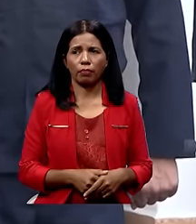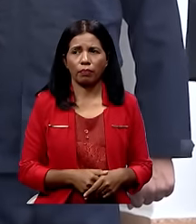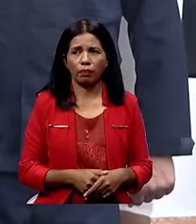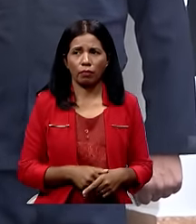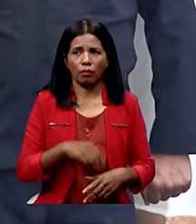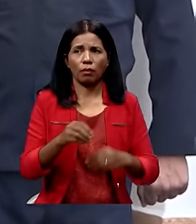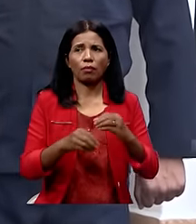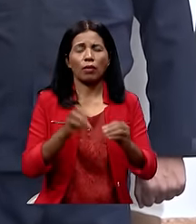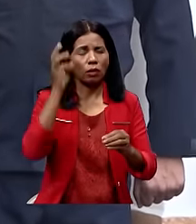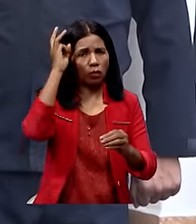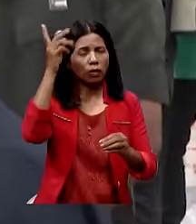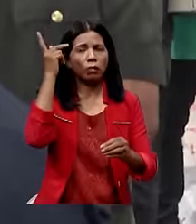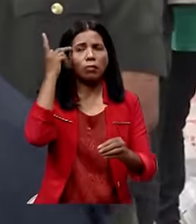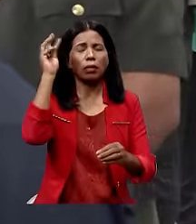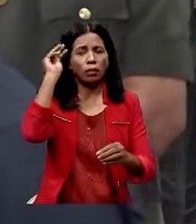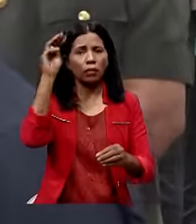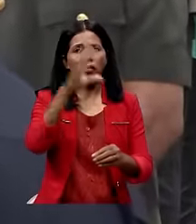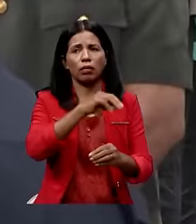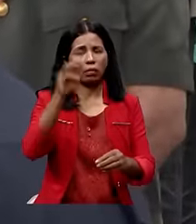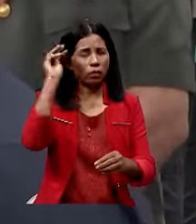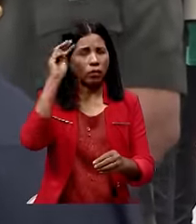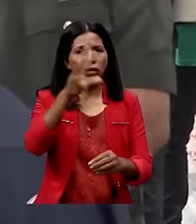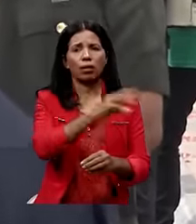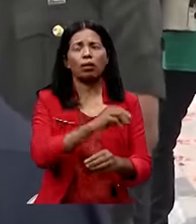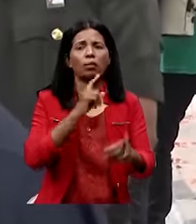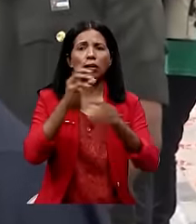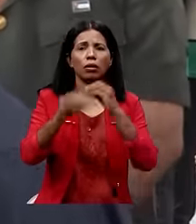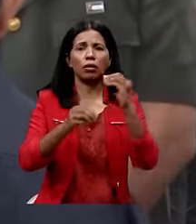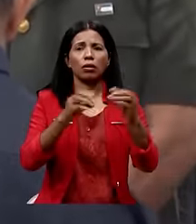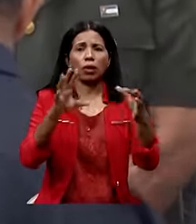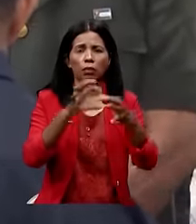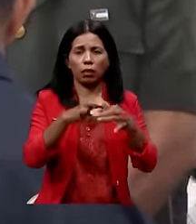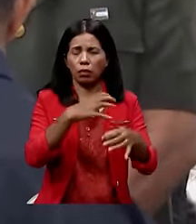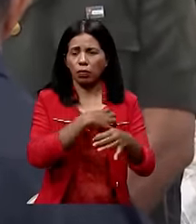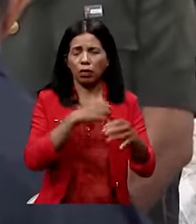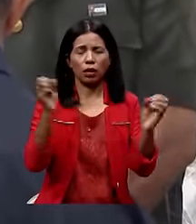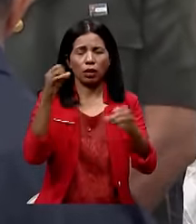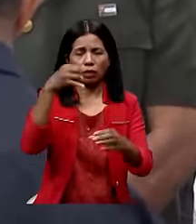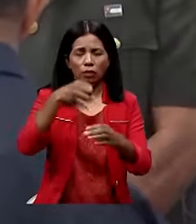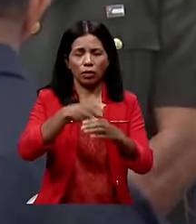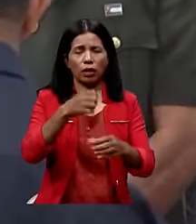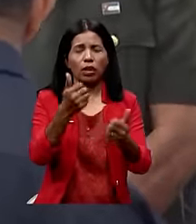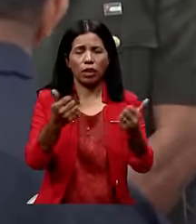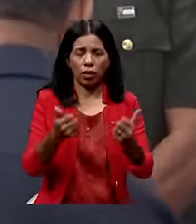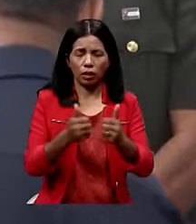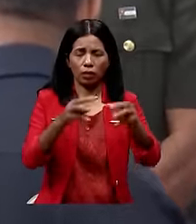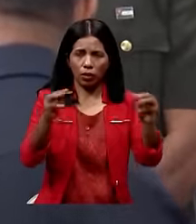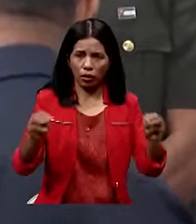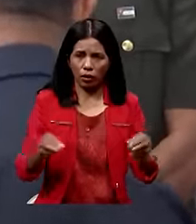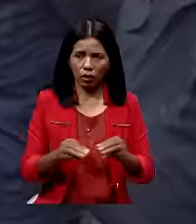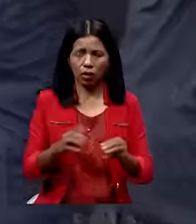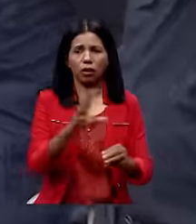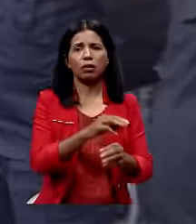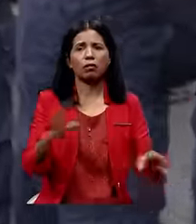Relaciona ho preocupação primeiro ministro Niané, ministro interior explica, membro penteli nebe la involve iha arte marciais no arte rituais, mak